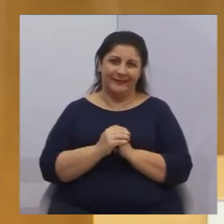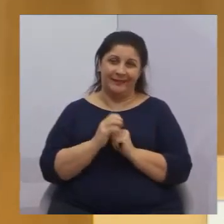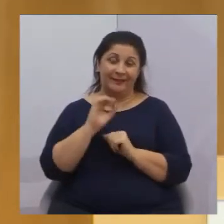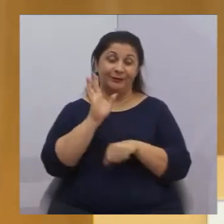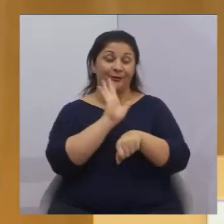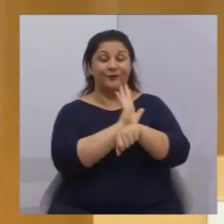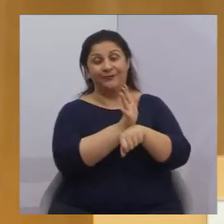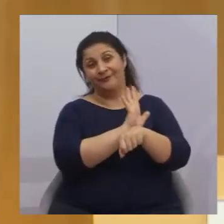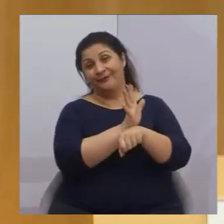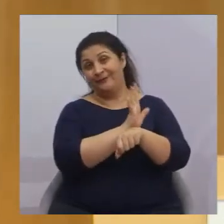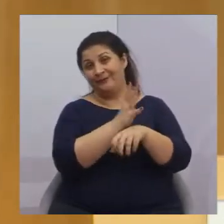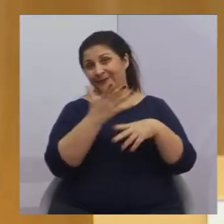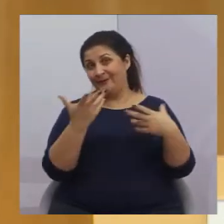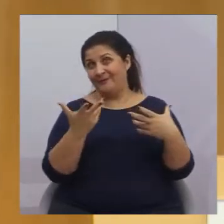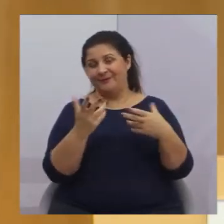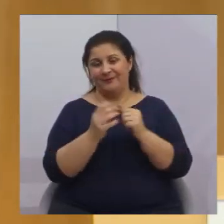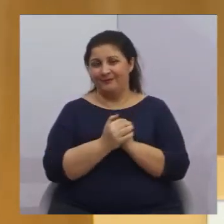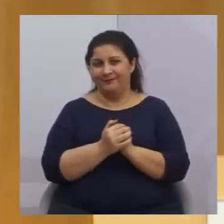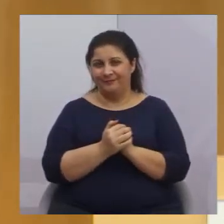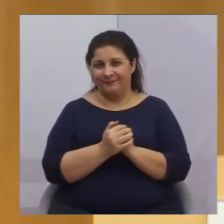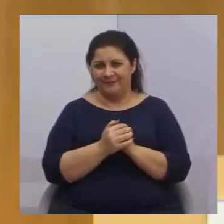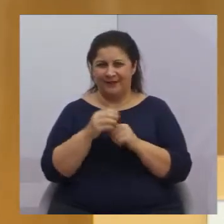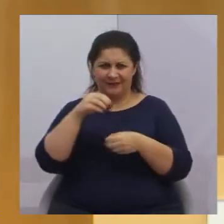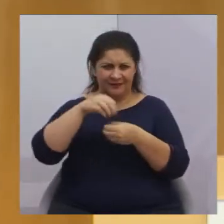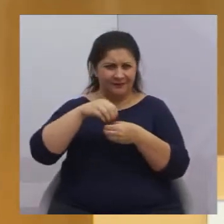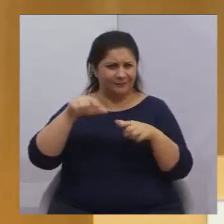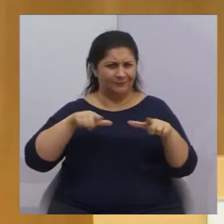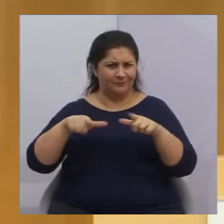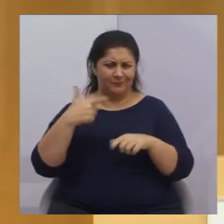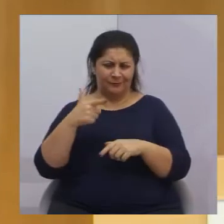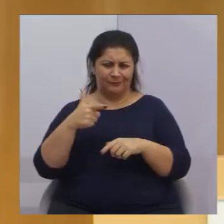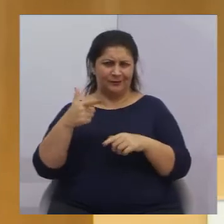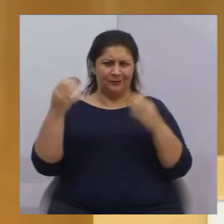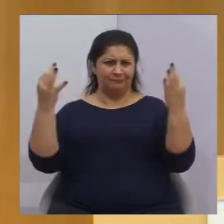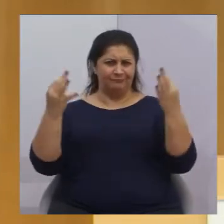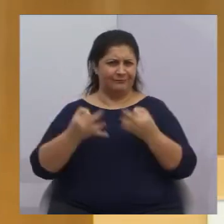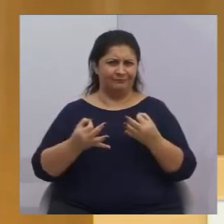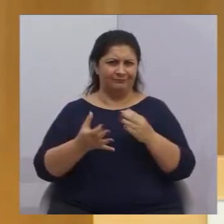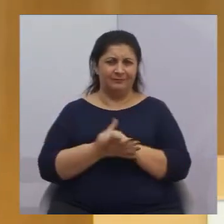dentro do mundo do trabalho, por exemplo, né? Nós temos os nossos